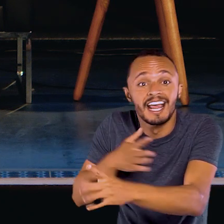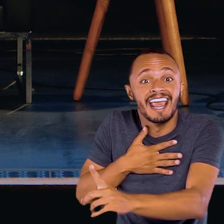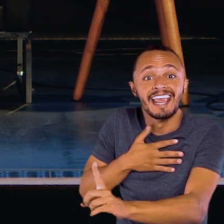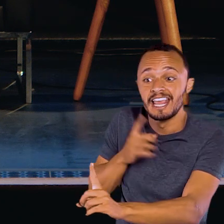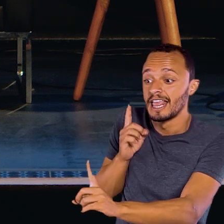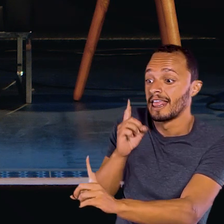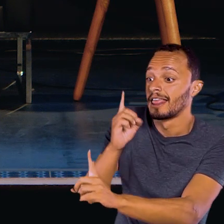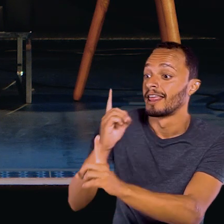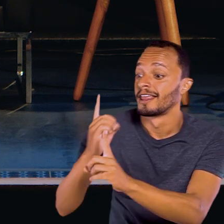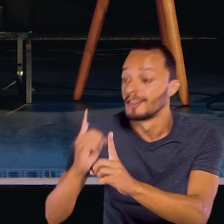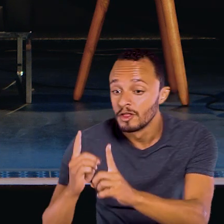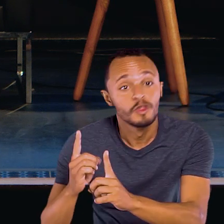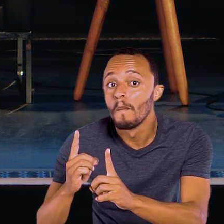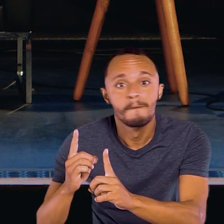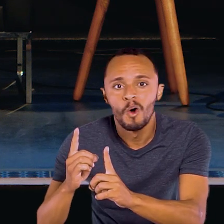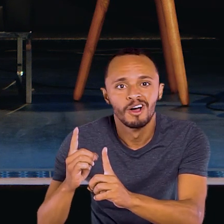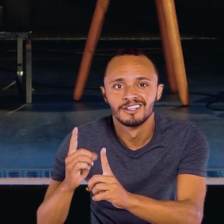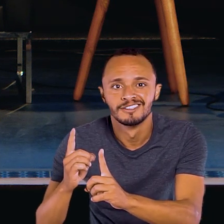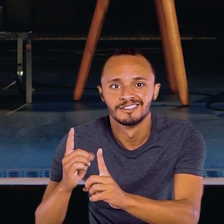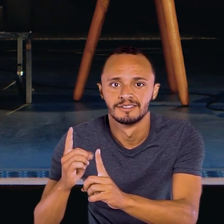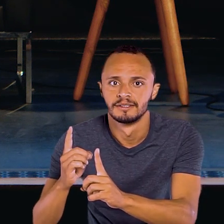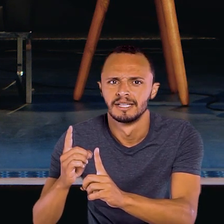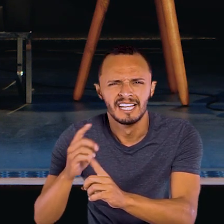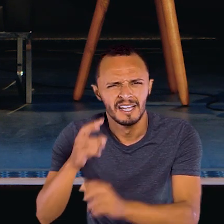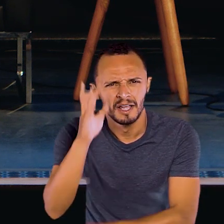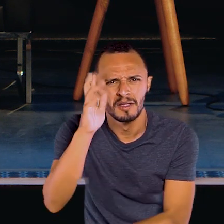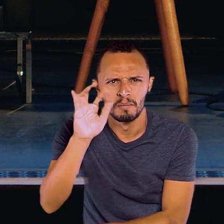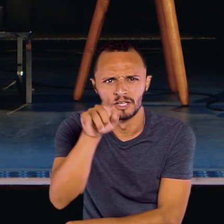muita privação, é muita